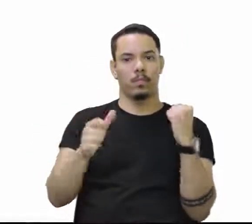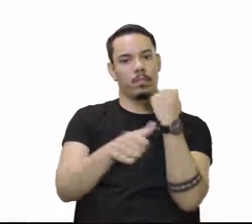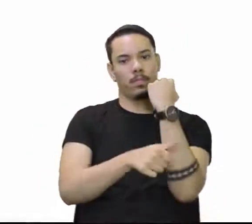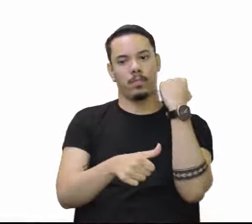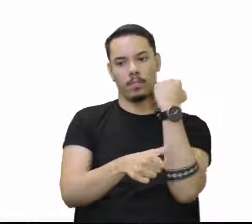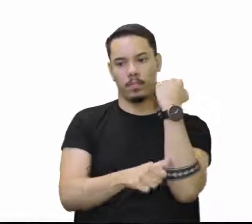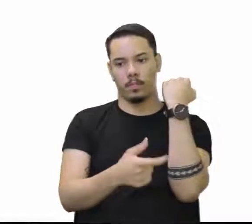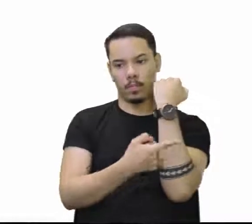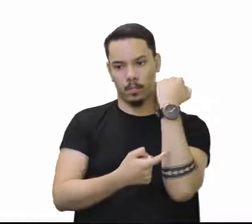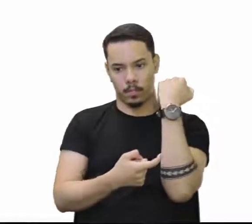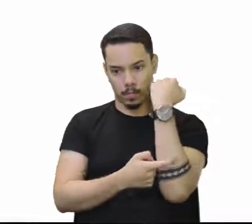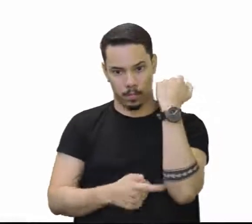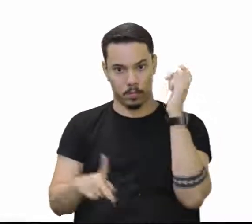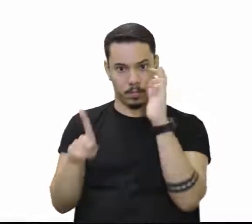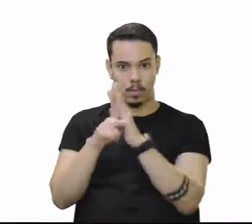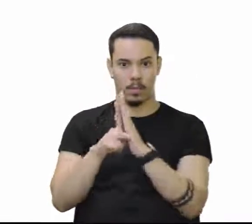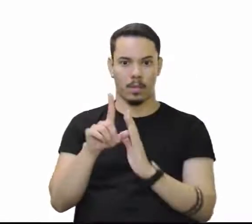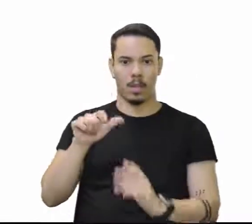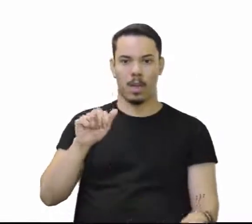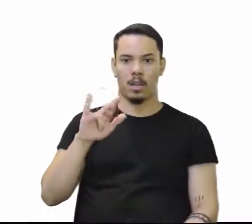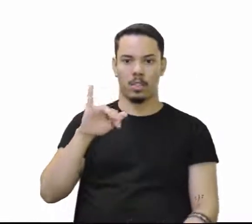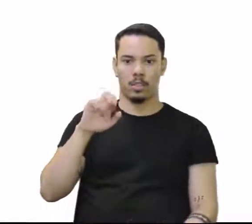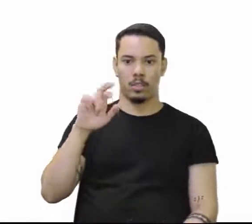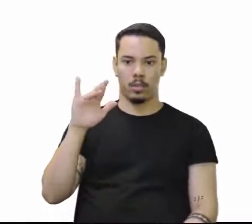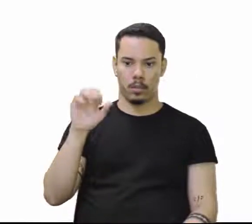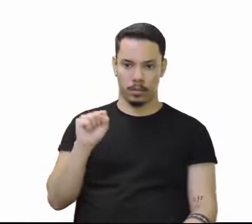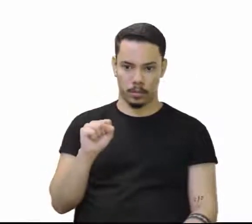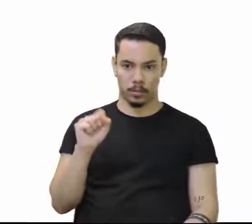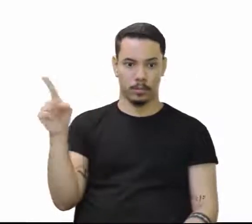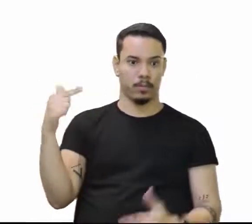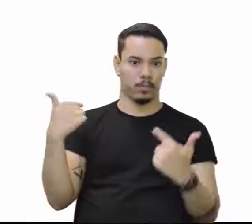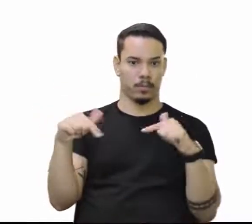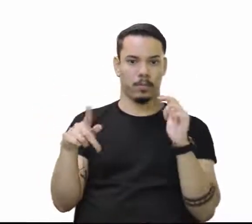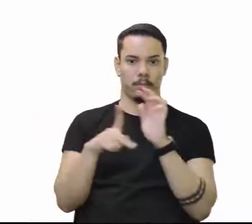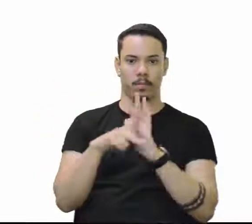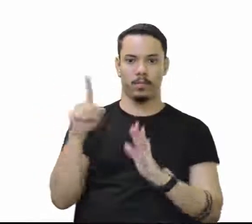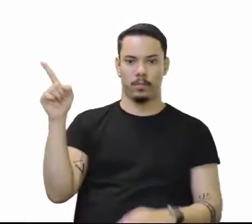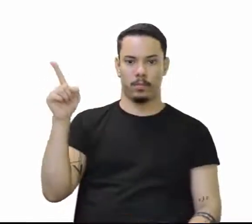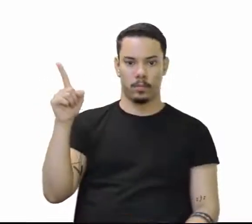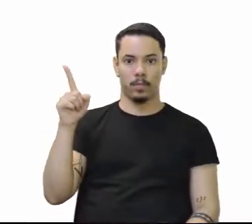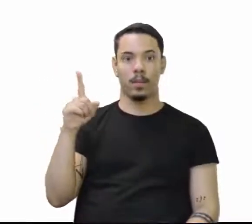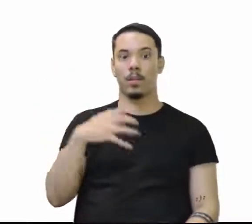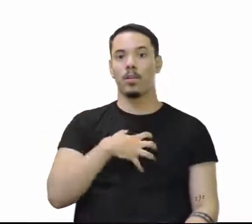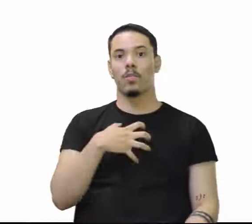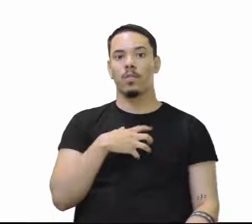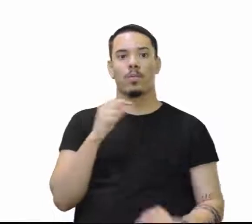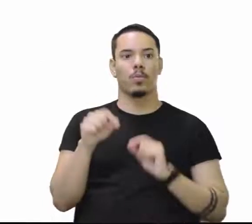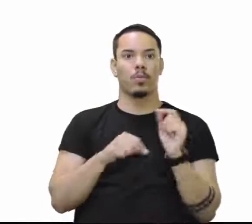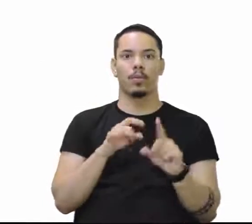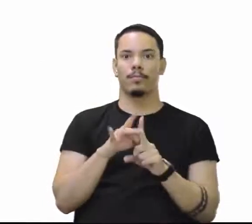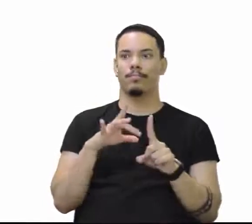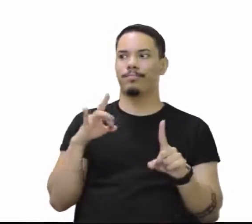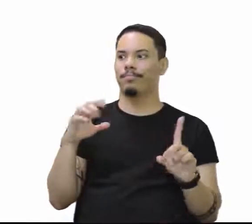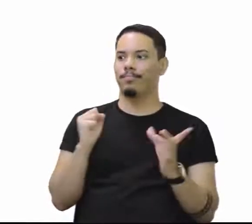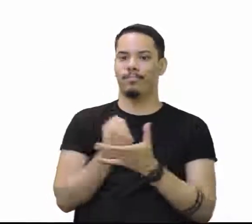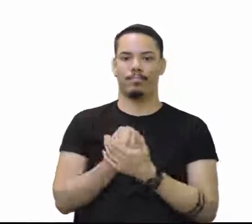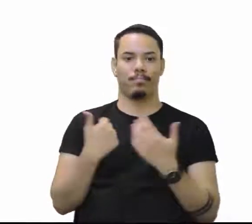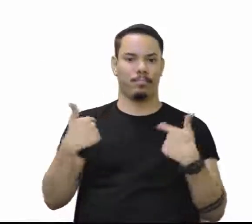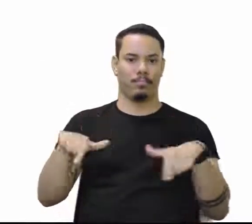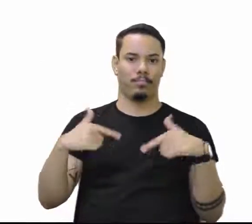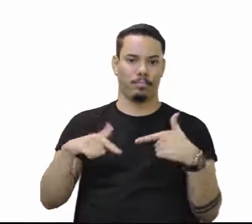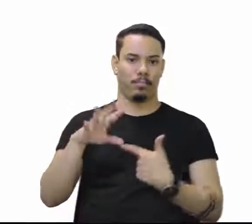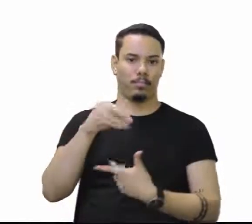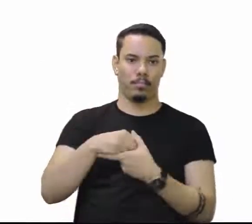de Laranjeiras. É ali o seringal que ele foi trabalhar. Era uma forma de ele ficar escondido e trabalhando no